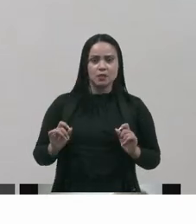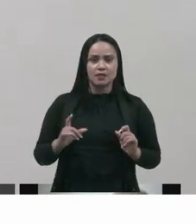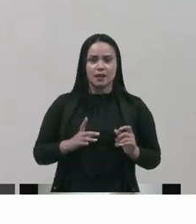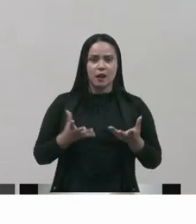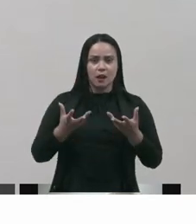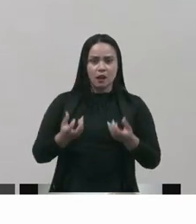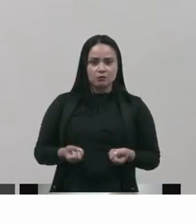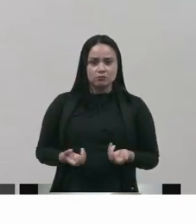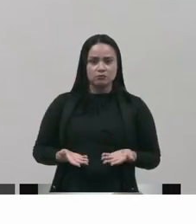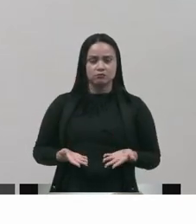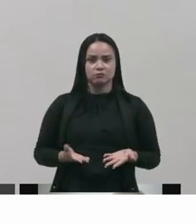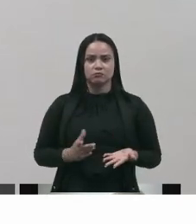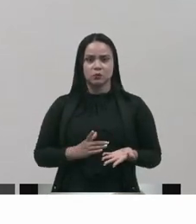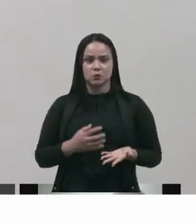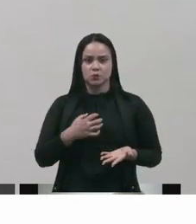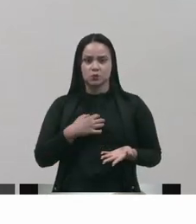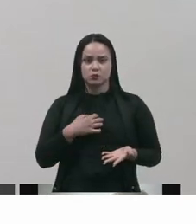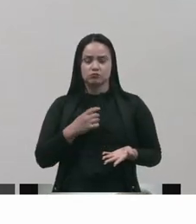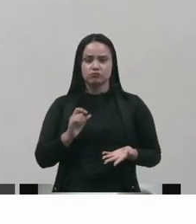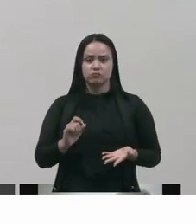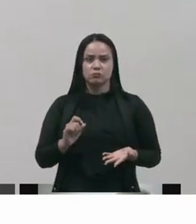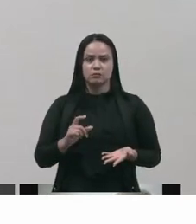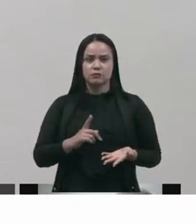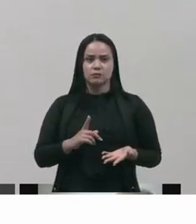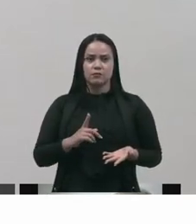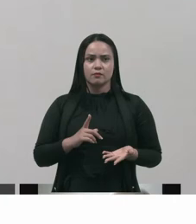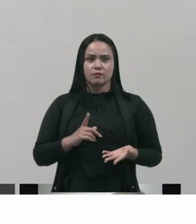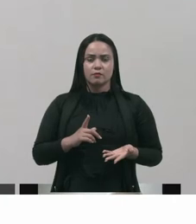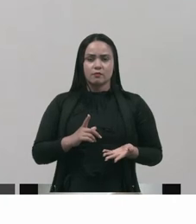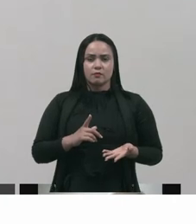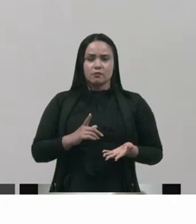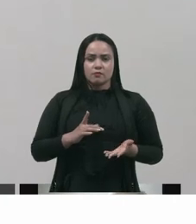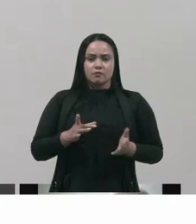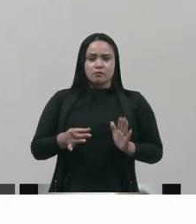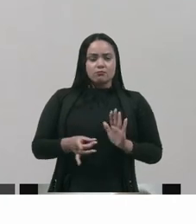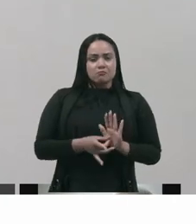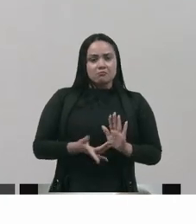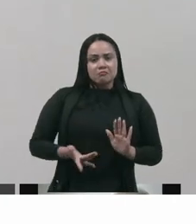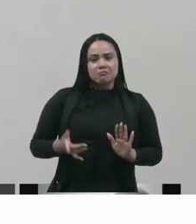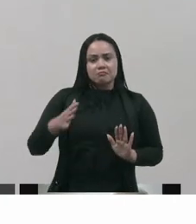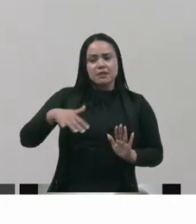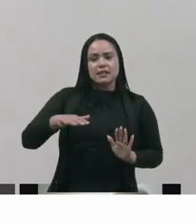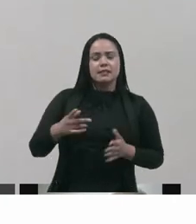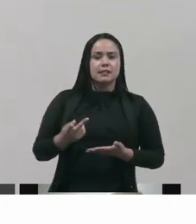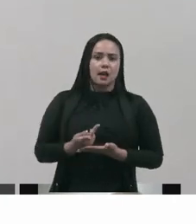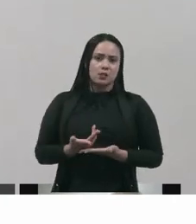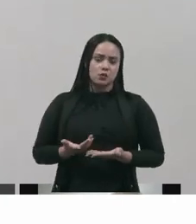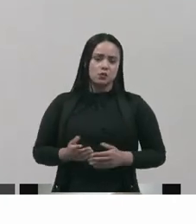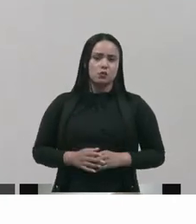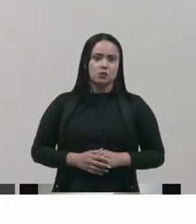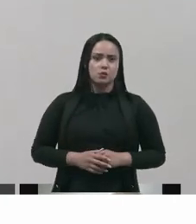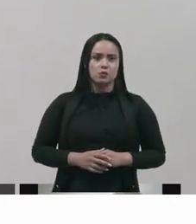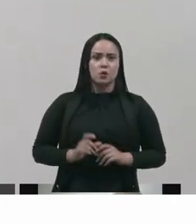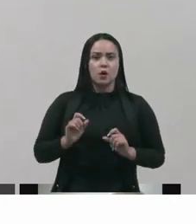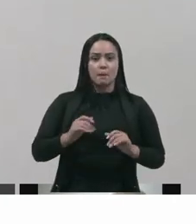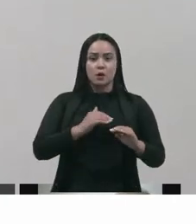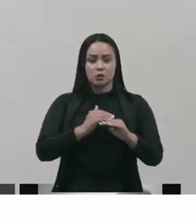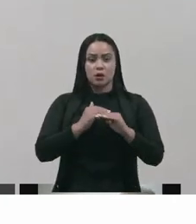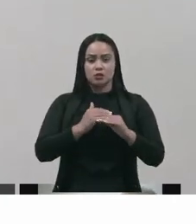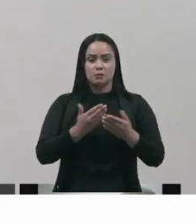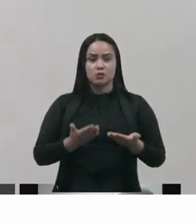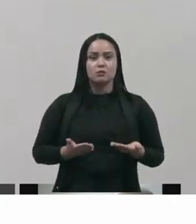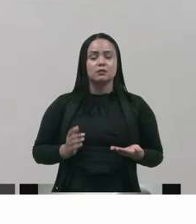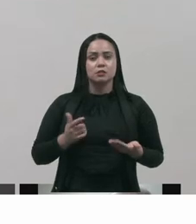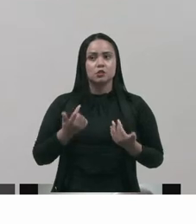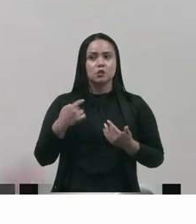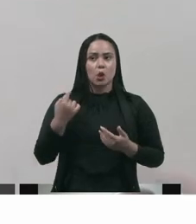adotar uma atitude de autocontenção nesses casos onde monocraticamente